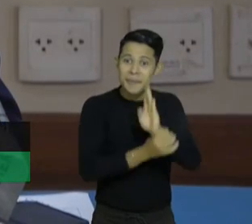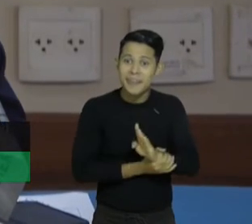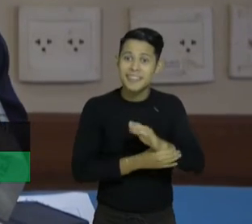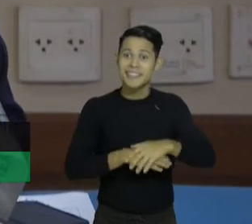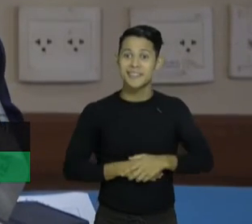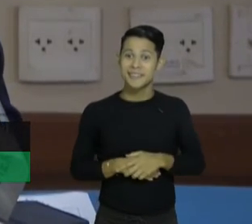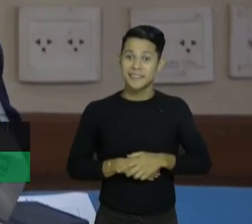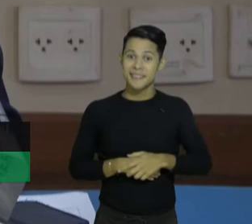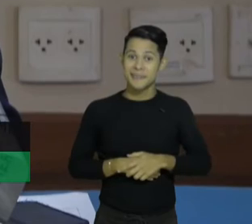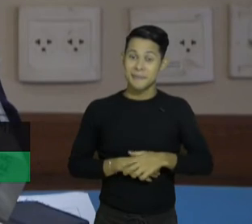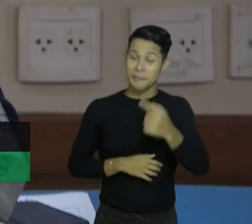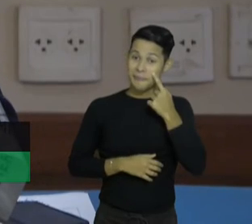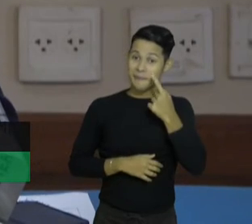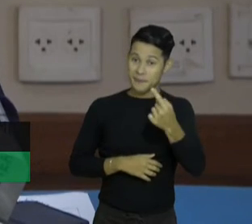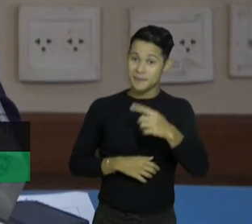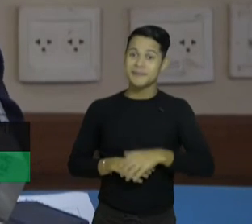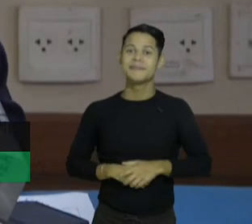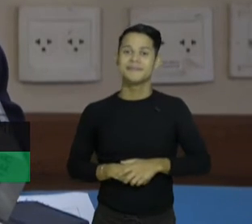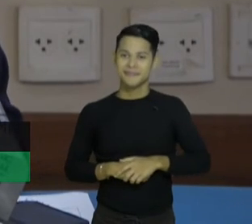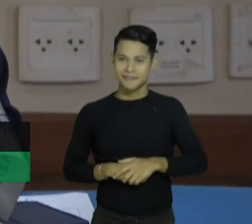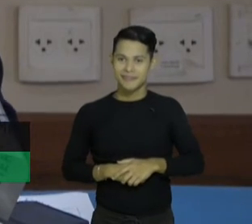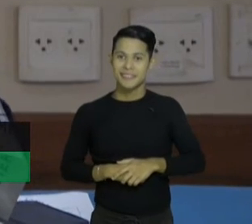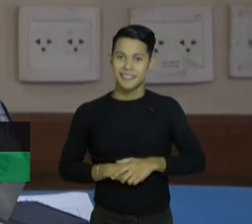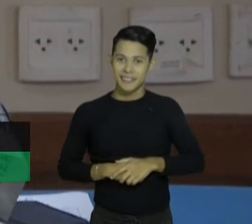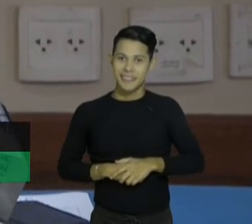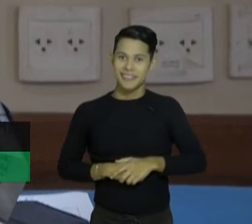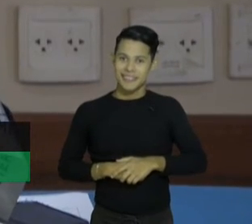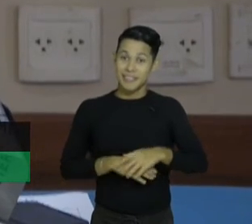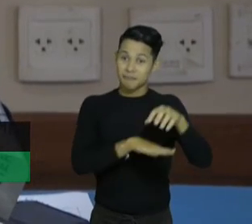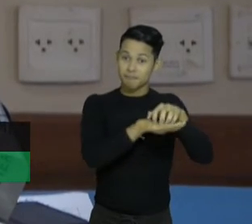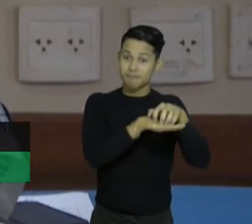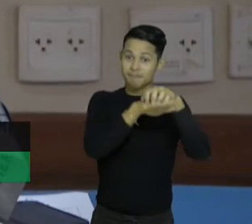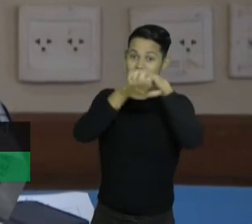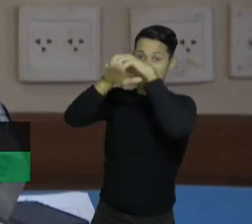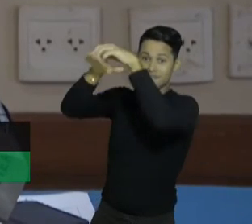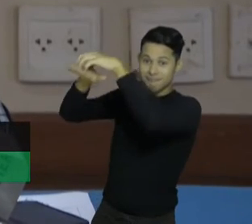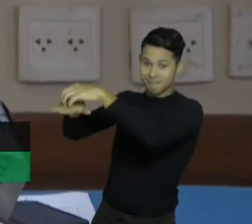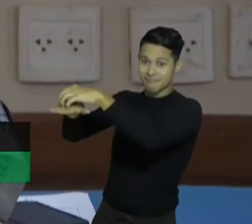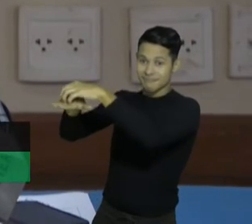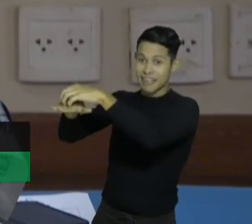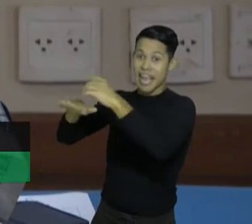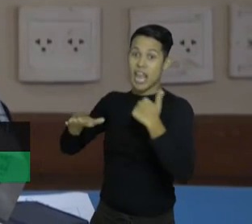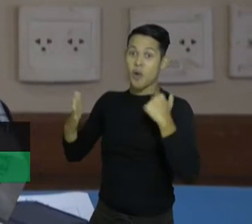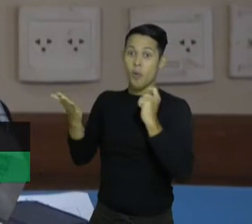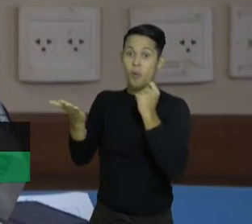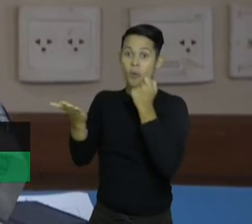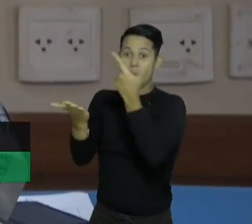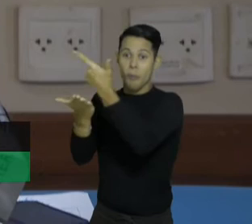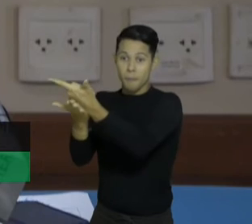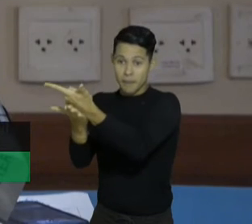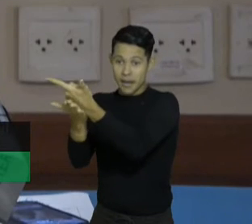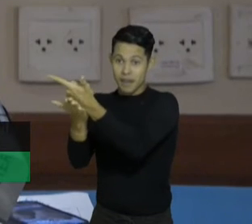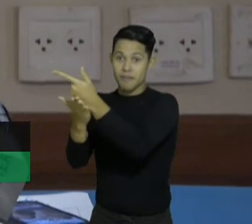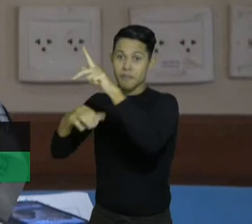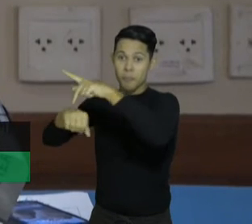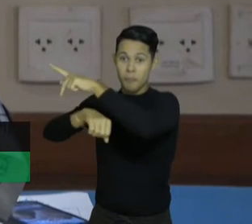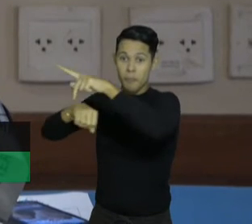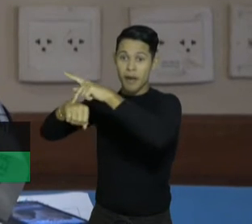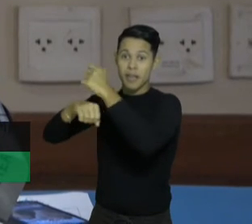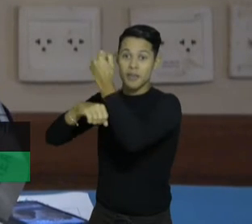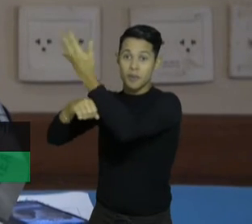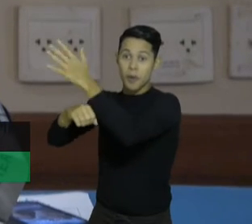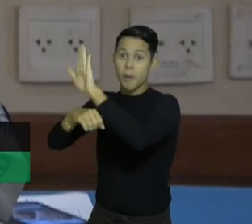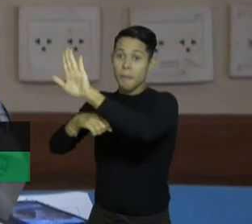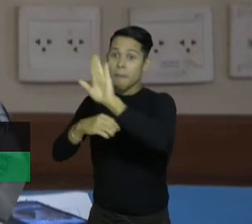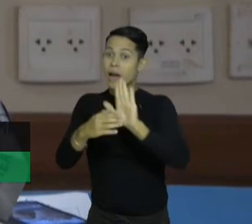gente você falou e nós nos apercebemos eu comprei uma fechadura na Checoslováquia produzida do lado da